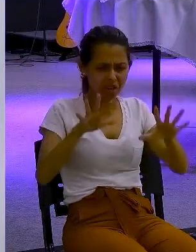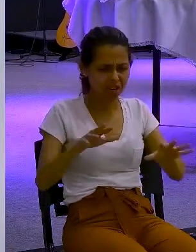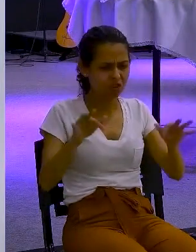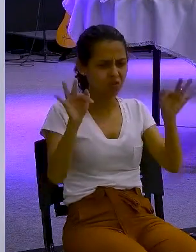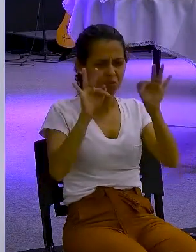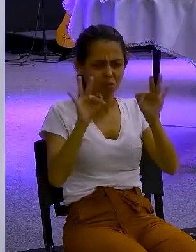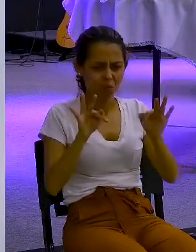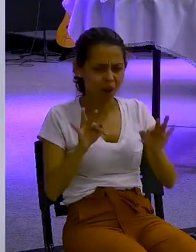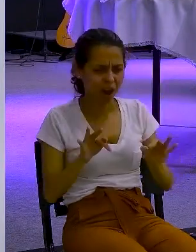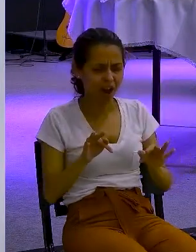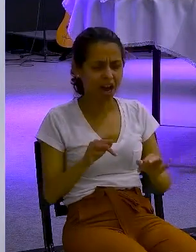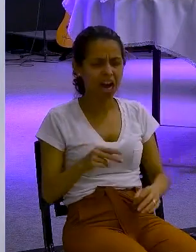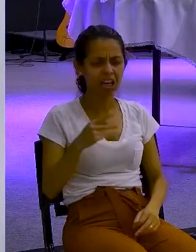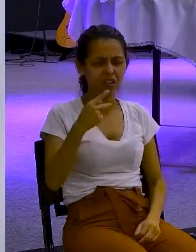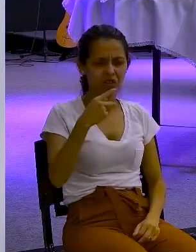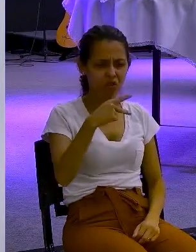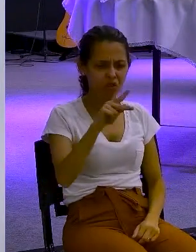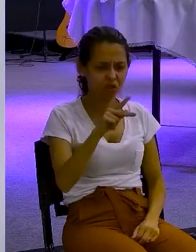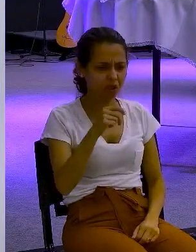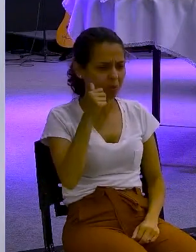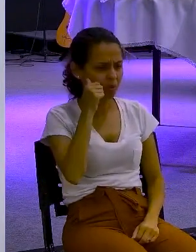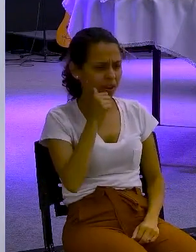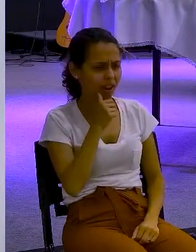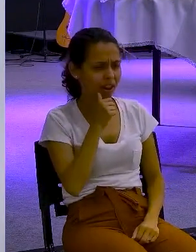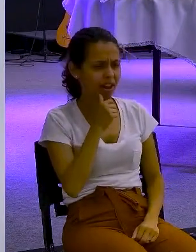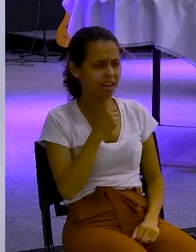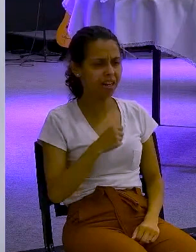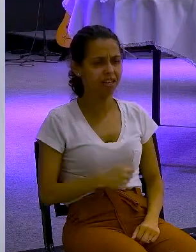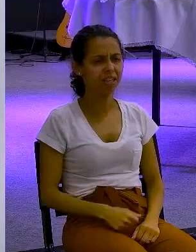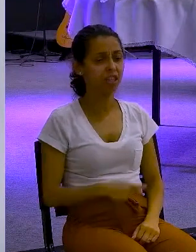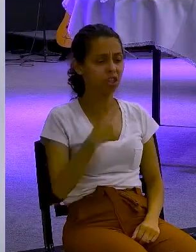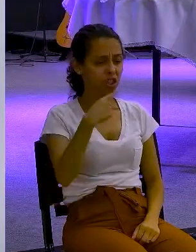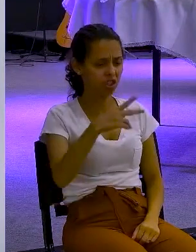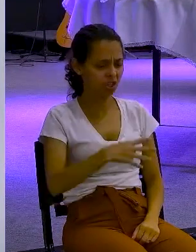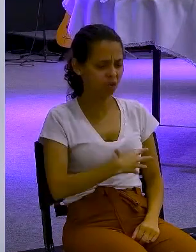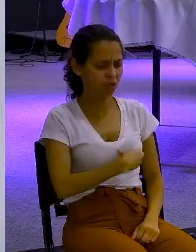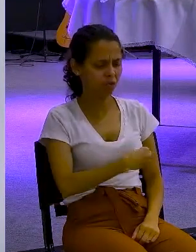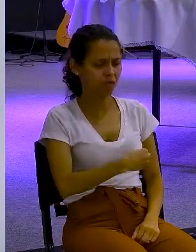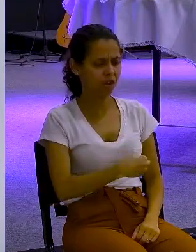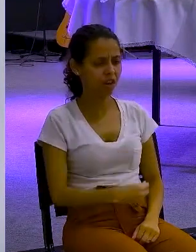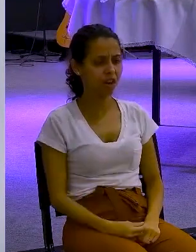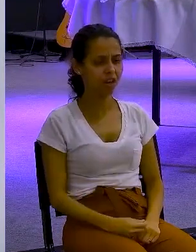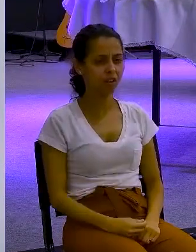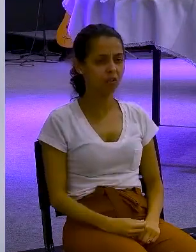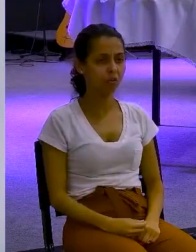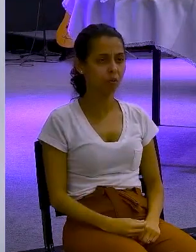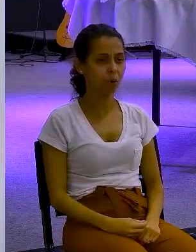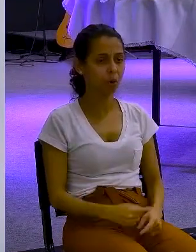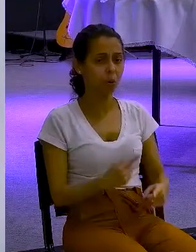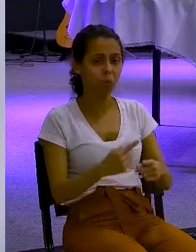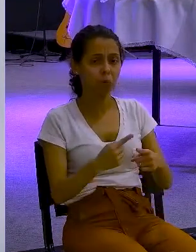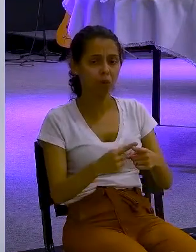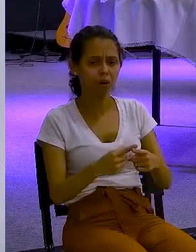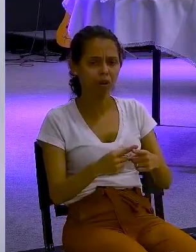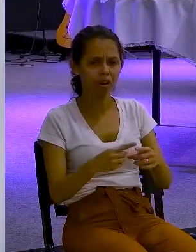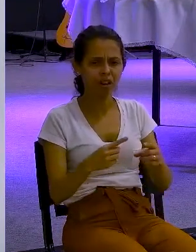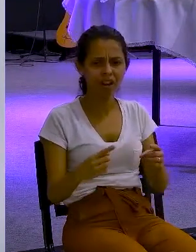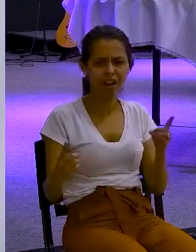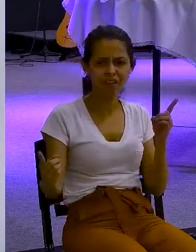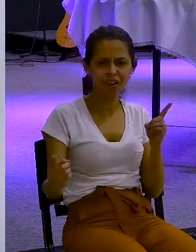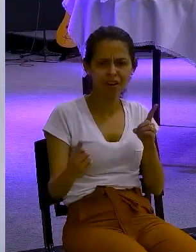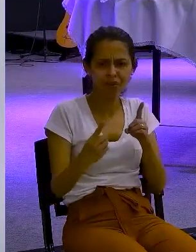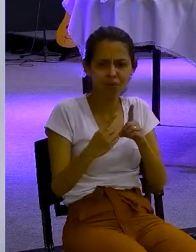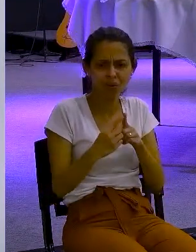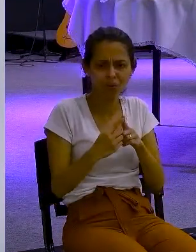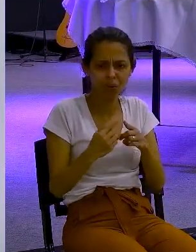bendito o fruto do teu ventre. E de onde me provém que me venha visitar a mãe do meu Senhor? Pois logo